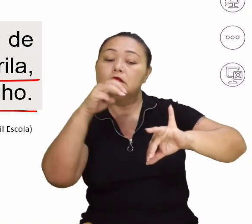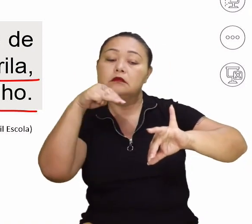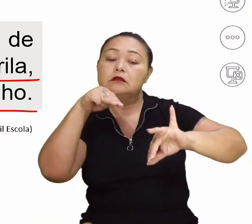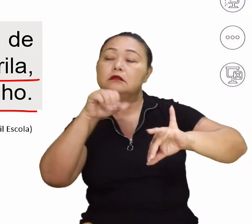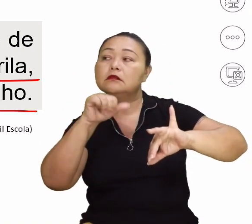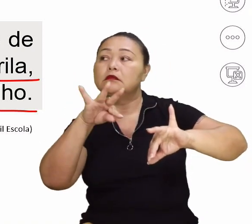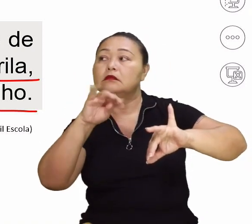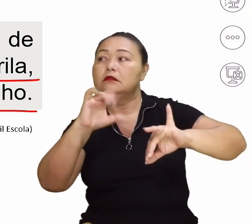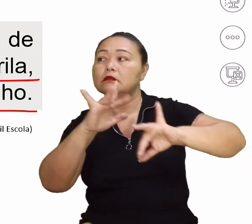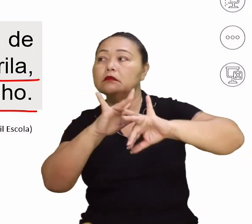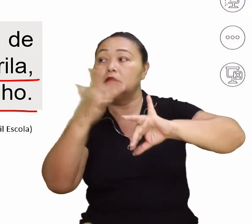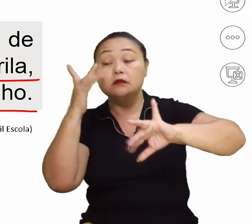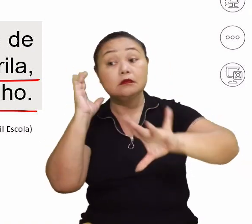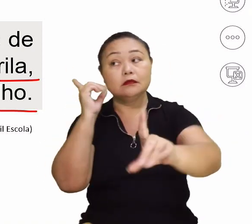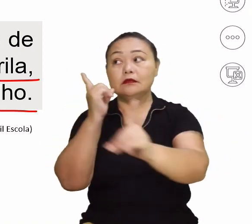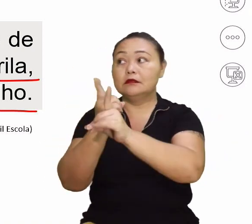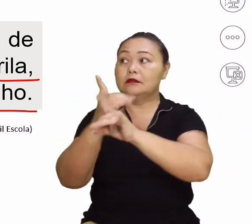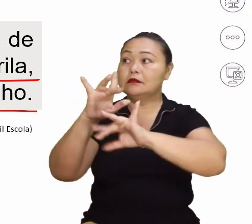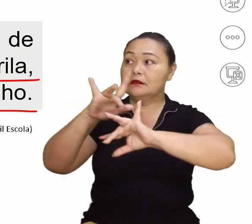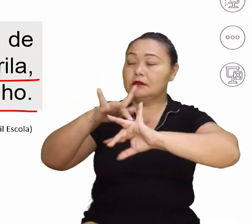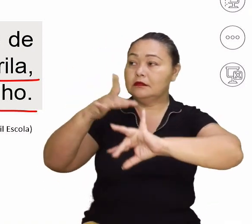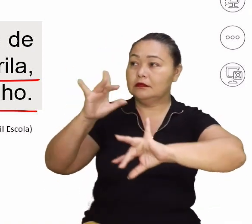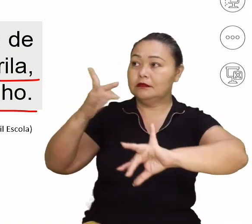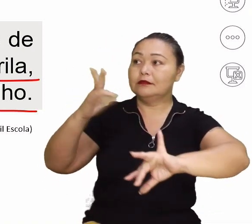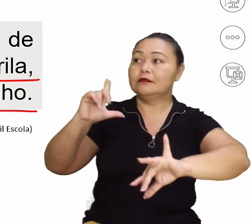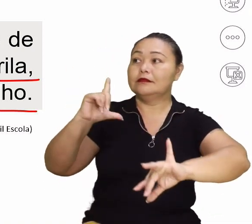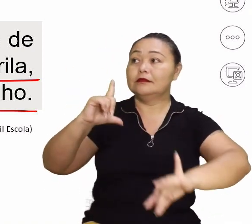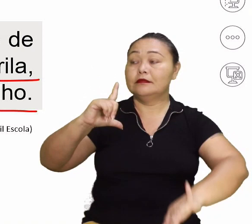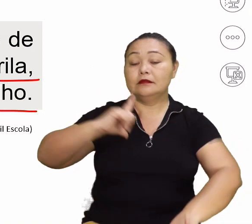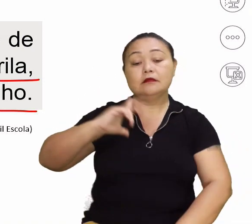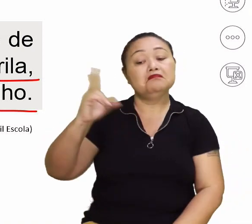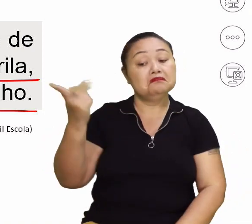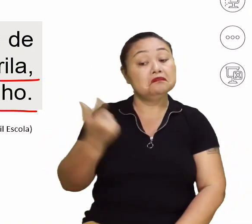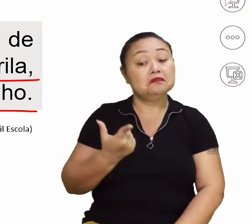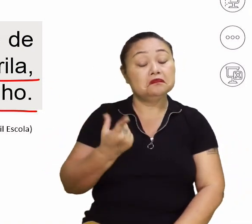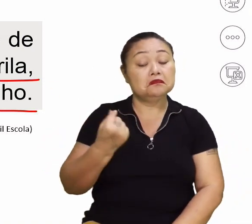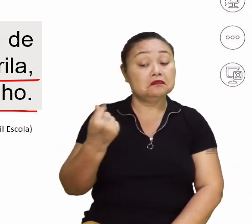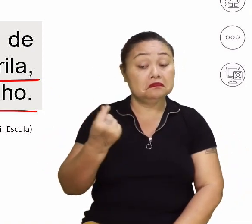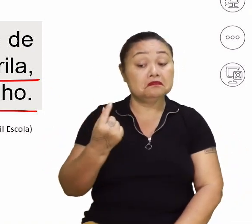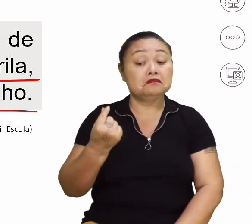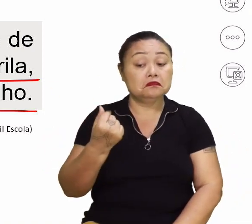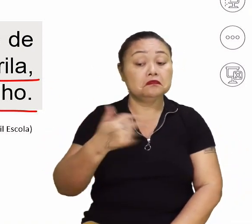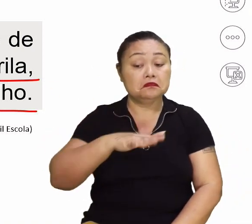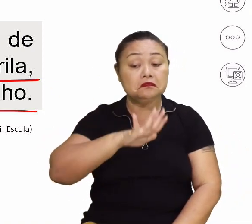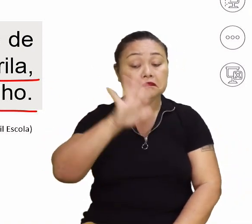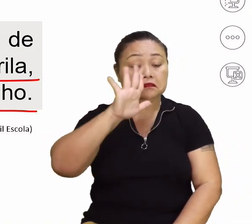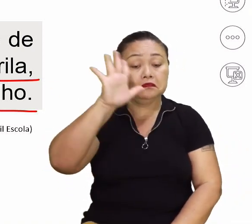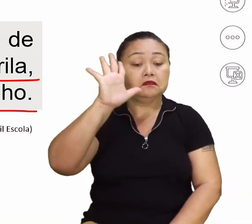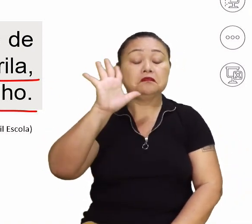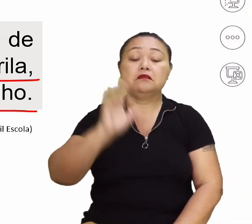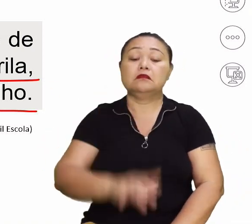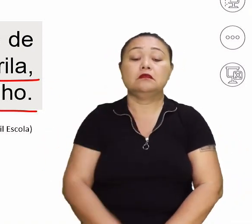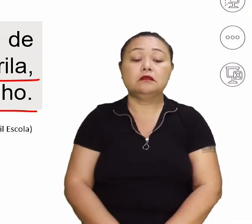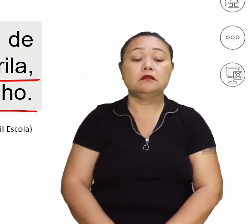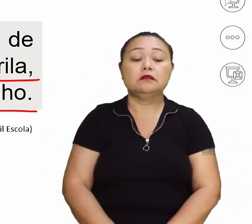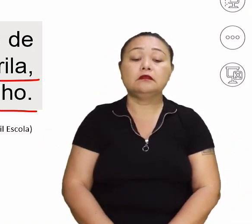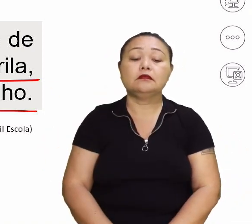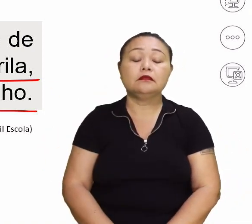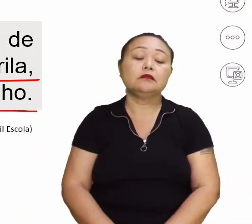Imaginou se você achasse um diamante? Um diamante tem um valor absurdo. Ele é muito caro.